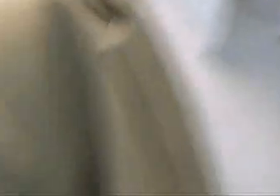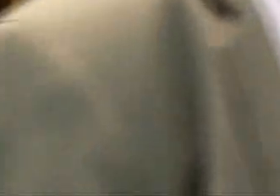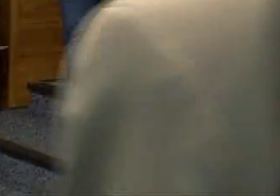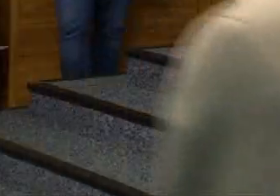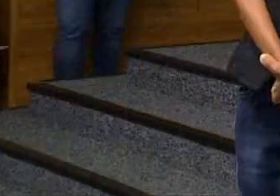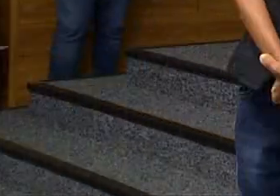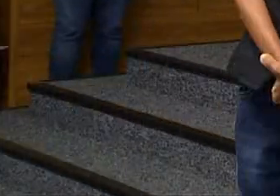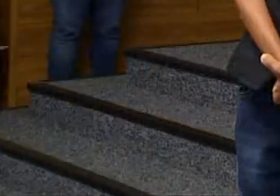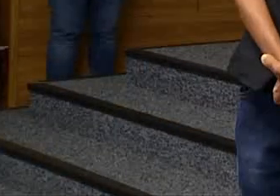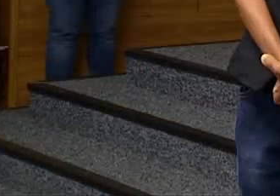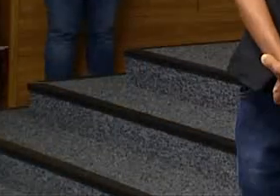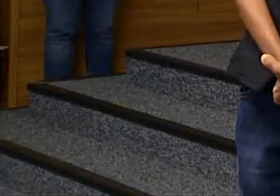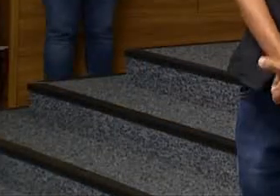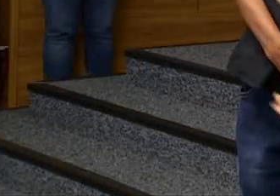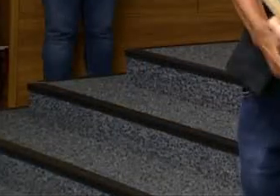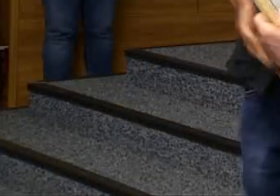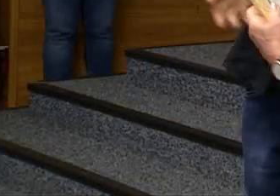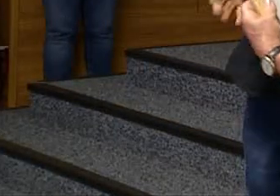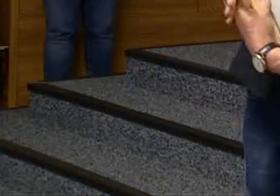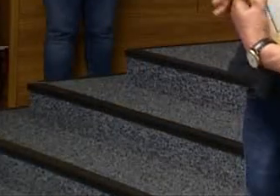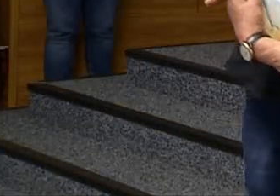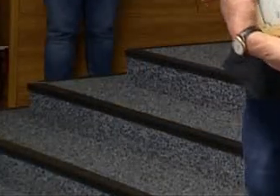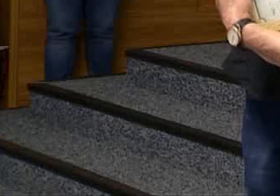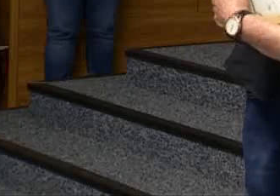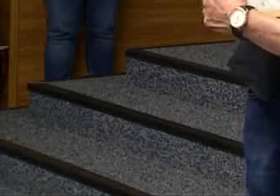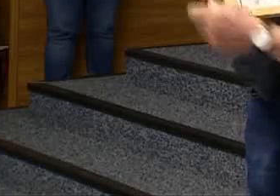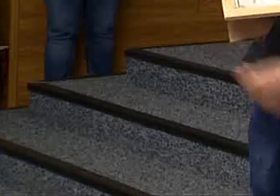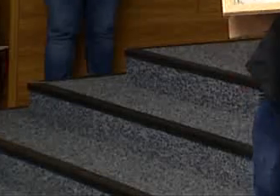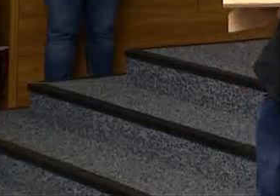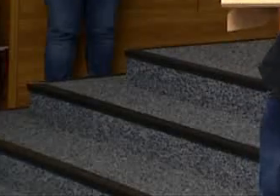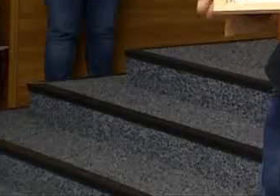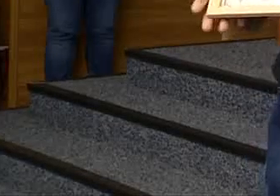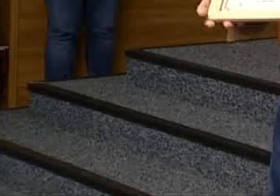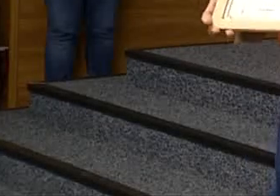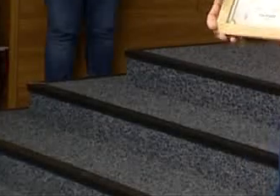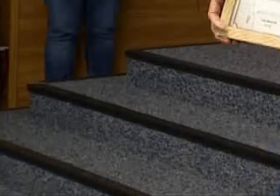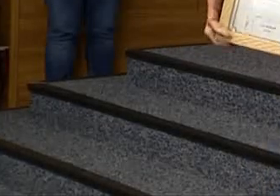notícias e as homenagens dessa Câmara, por favor.